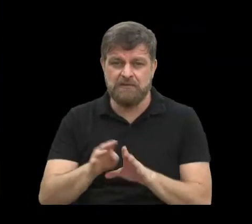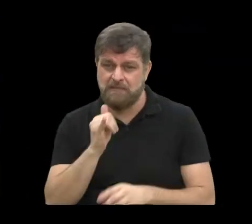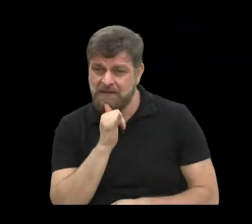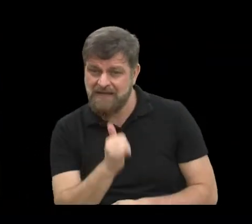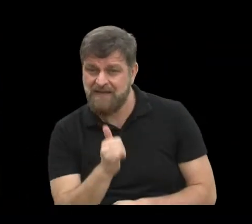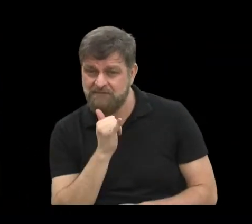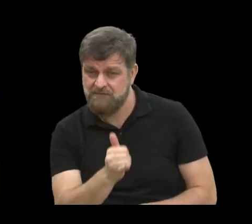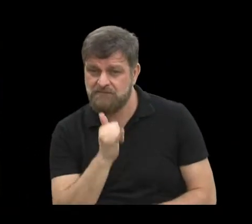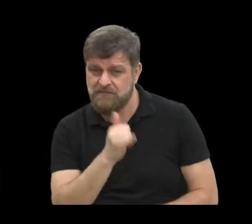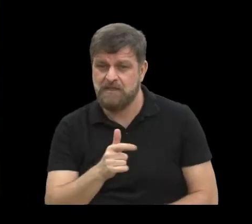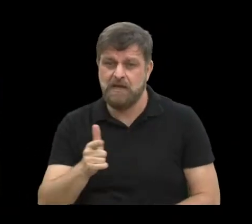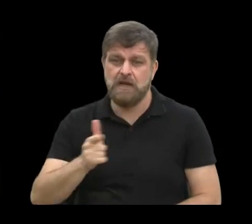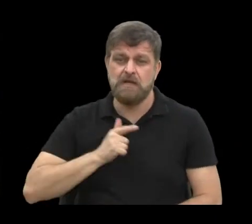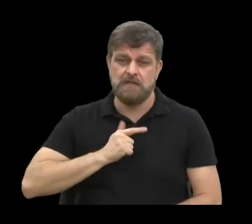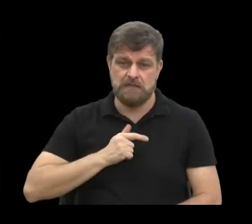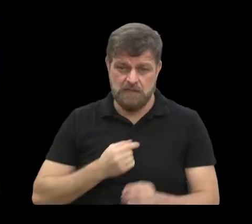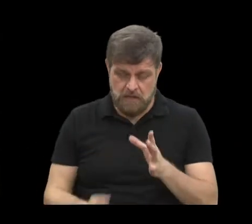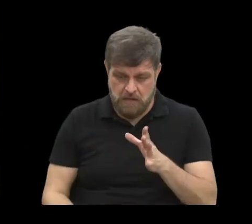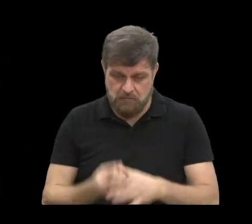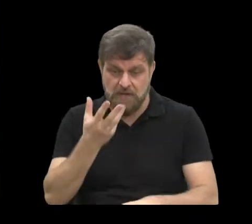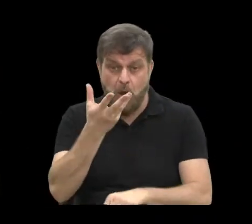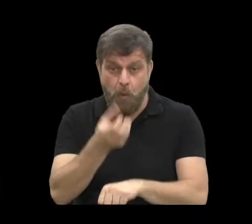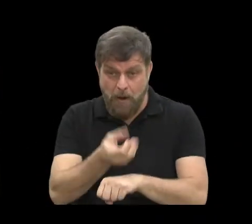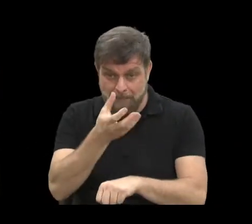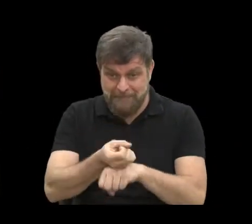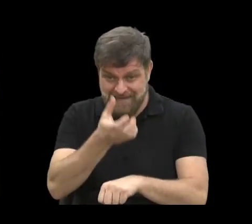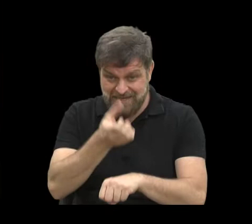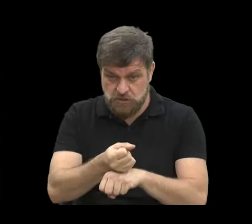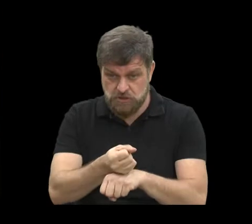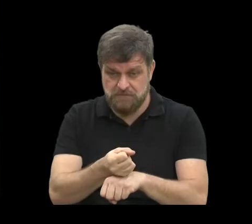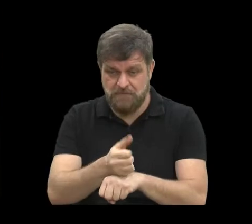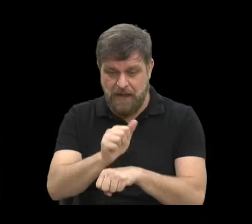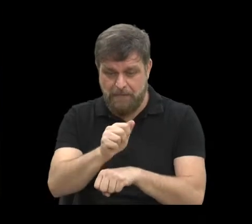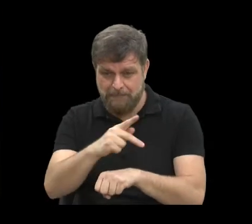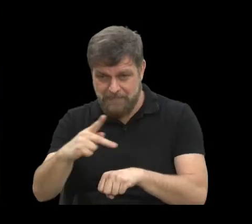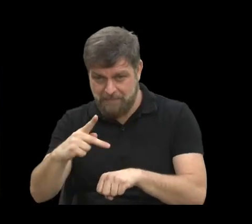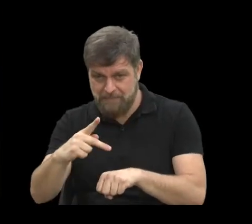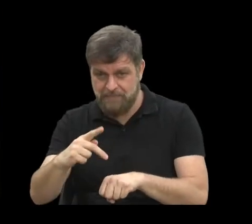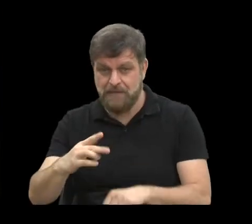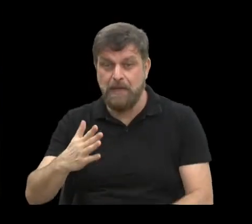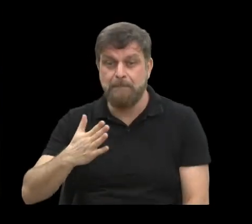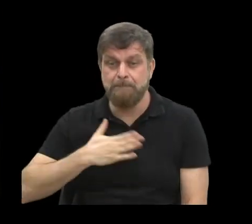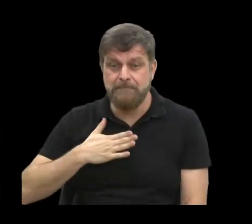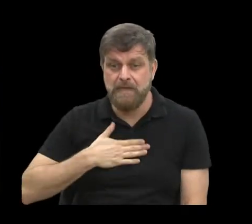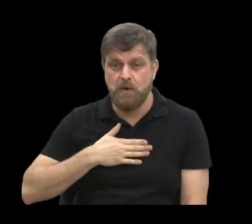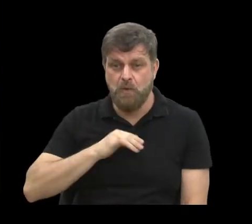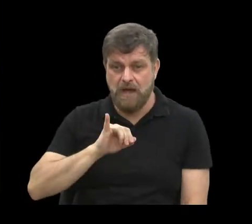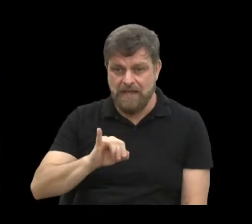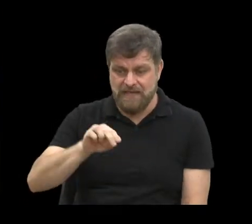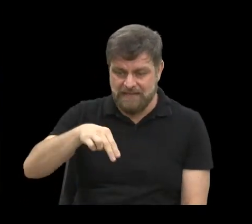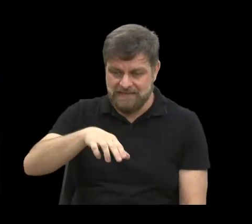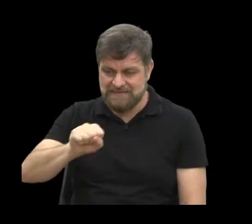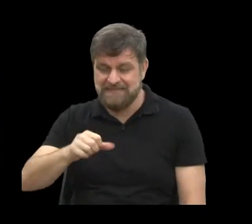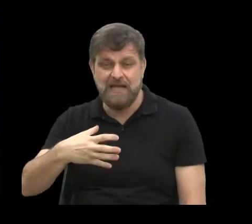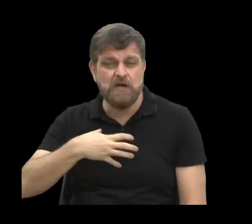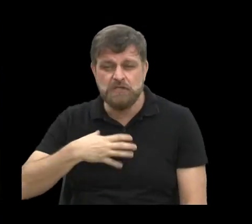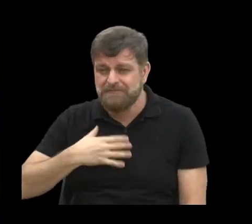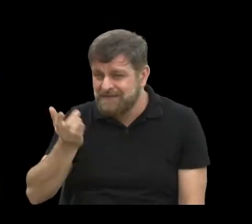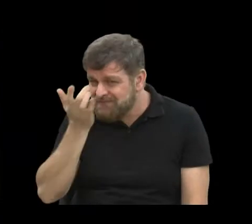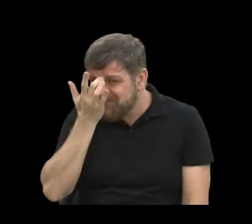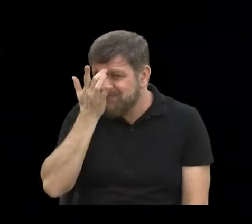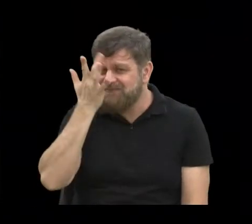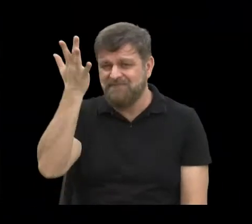vocês da existência aí do aplicativo Meu INSS, que hoje é a forma mais fácil de